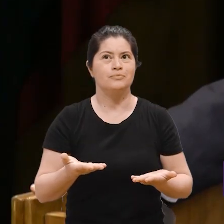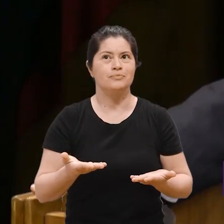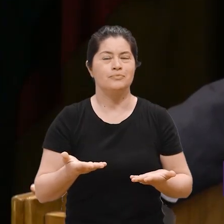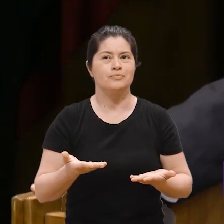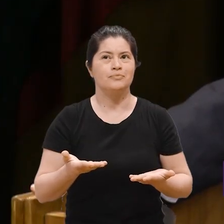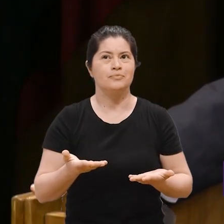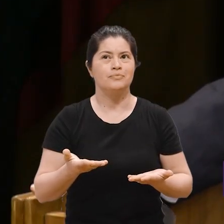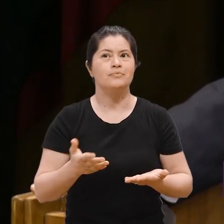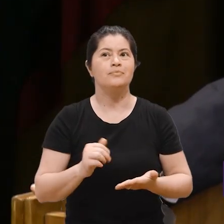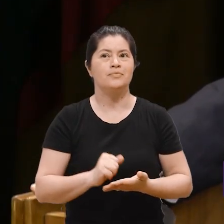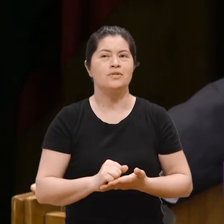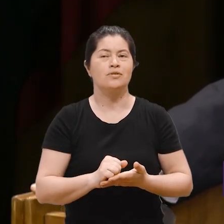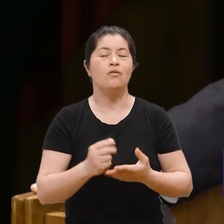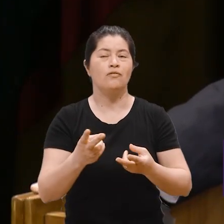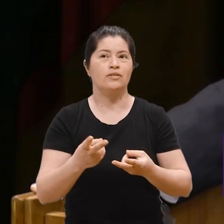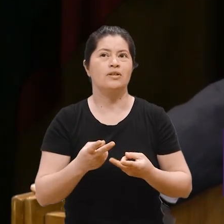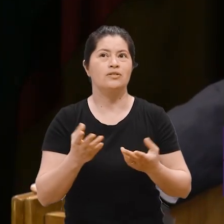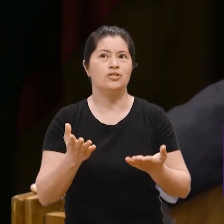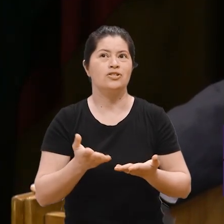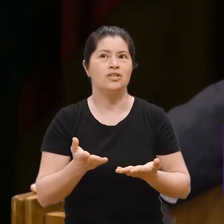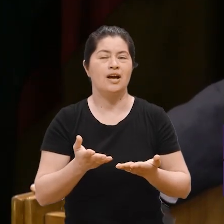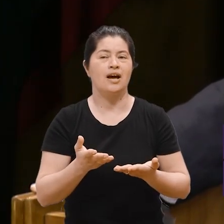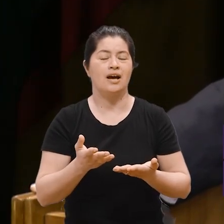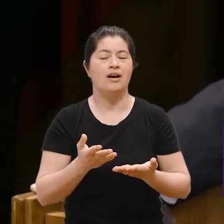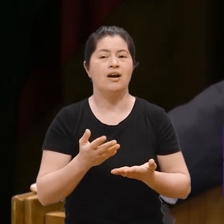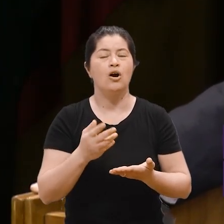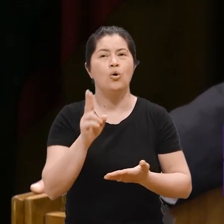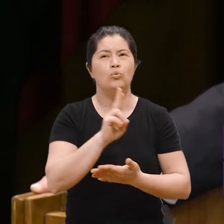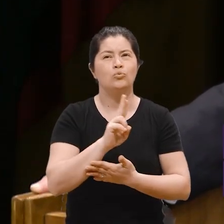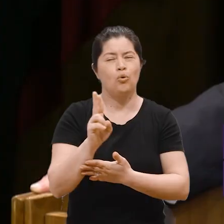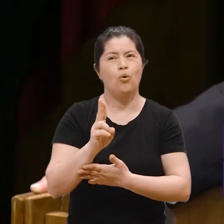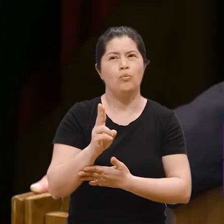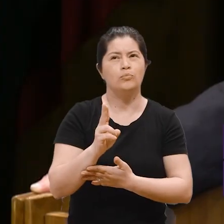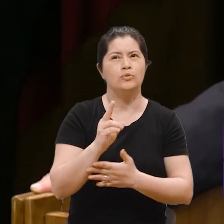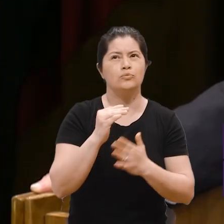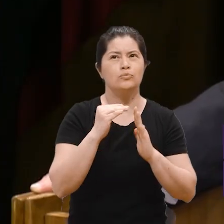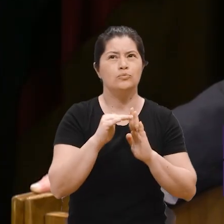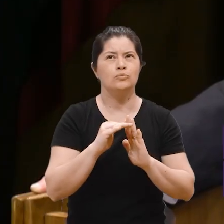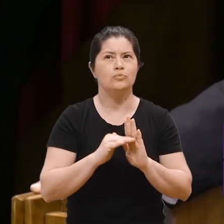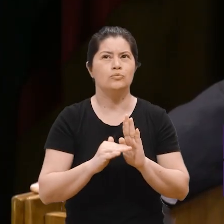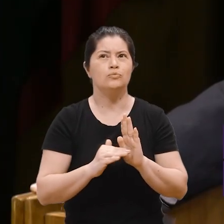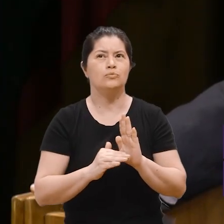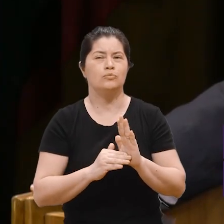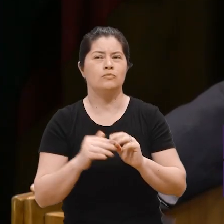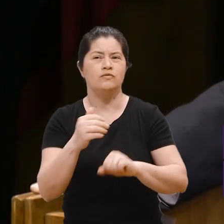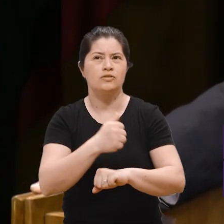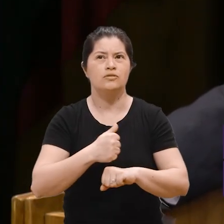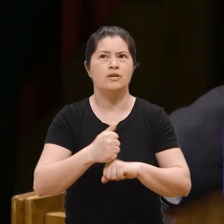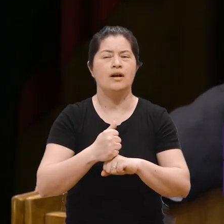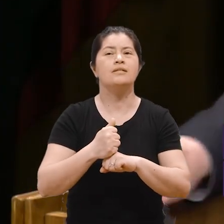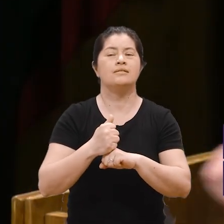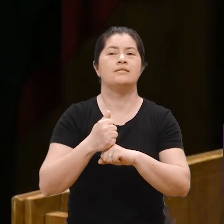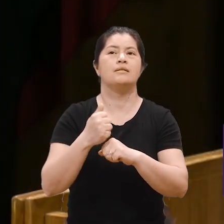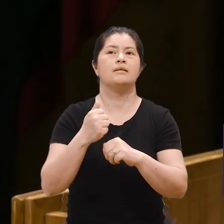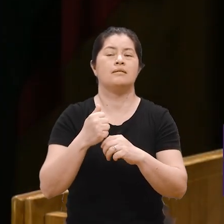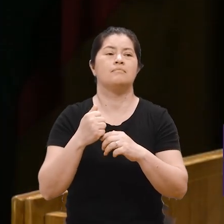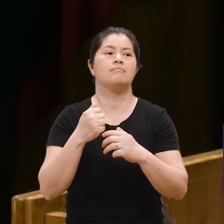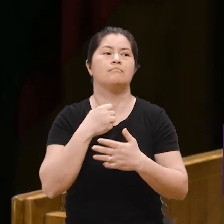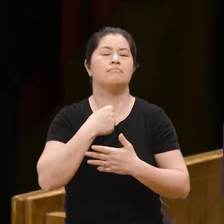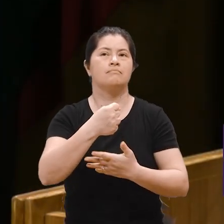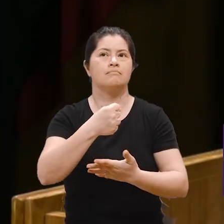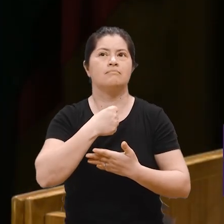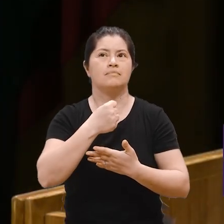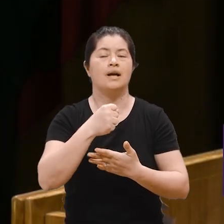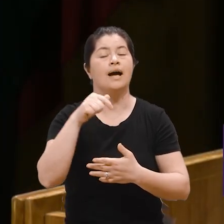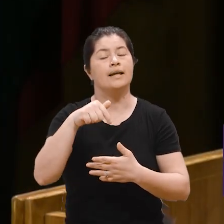Autoridades e convidados já citados pelo cerimonial, senhoras e senhores, profissionais da imprensa aqui